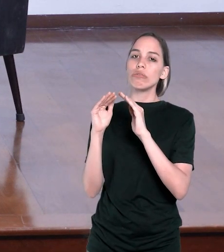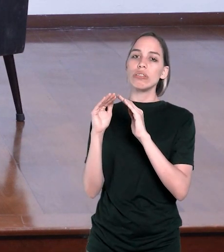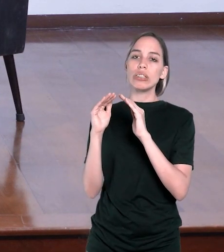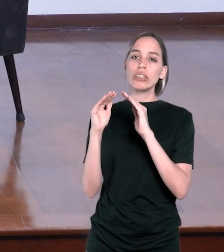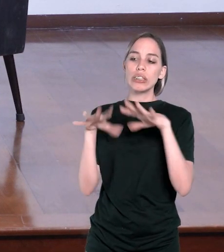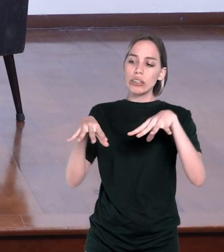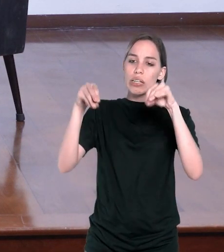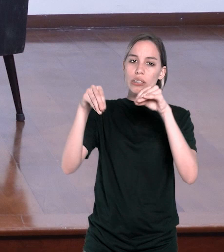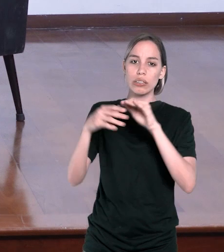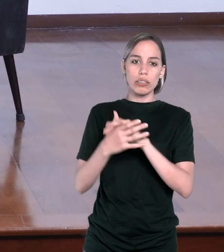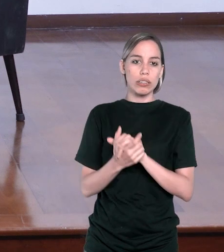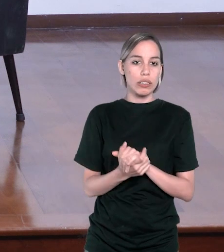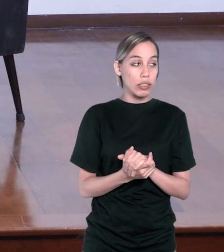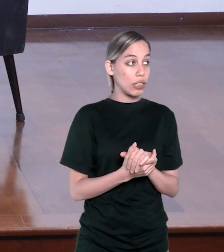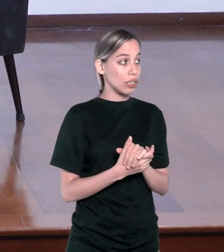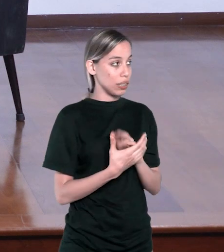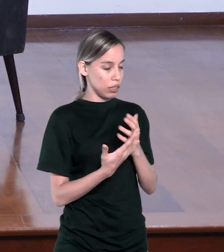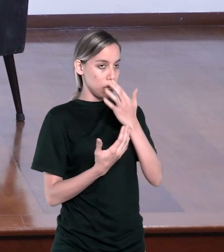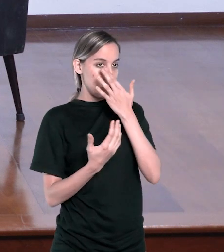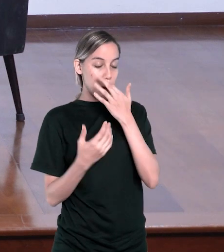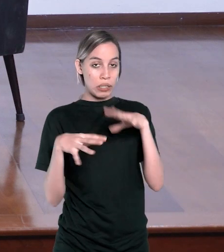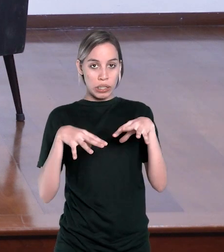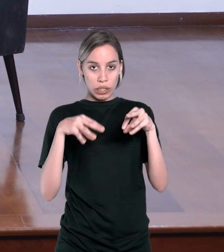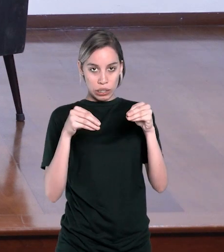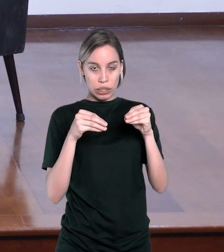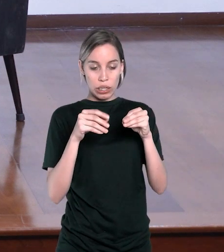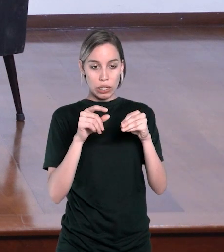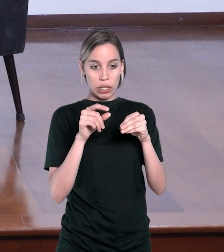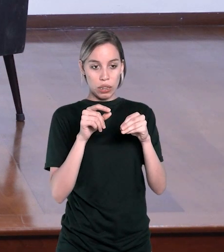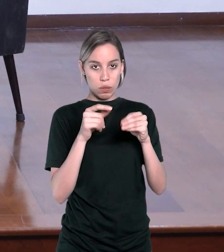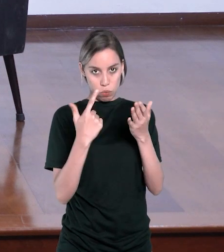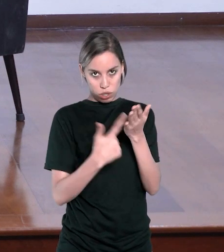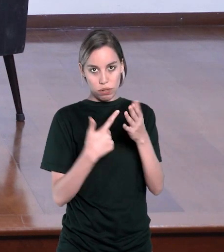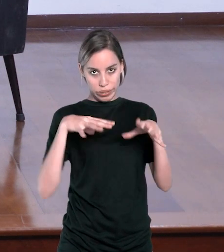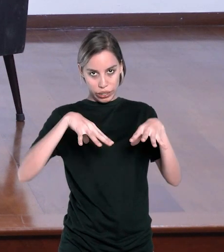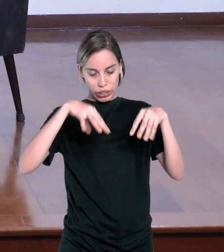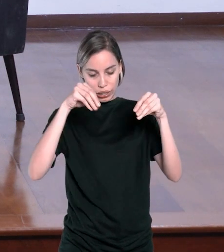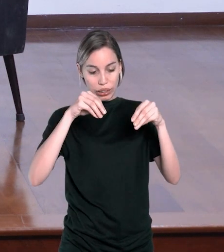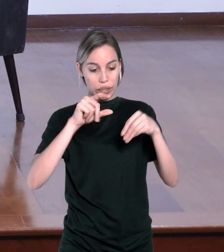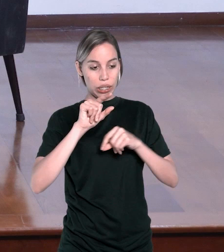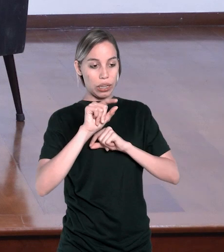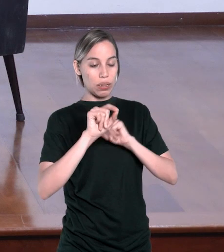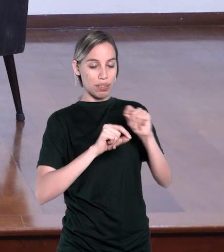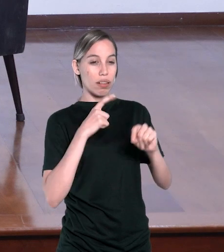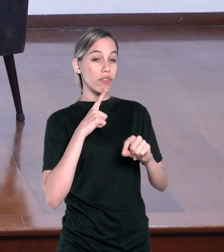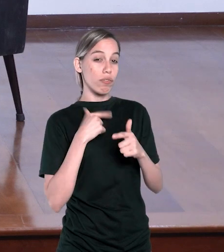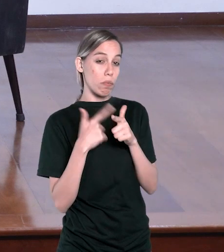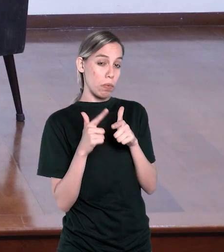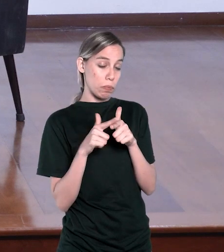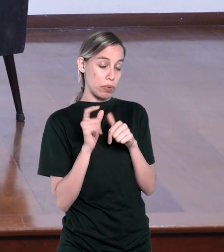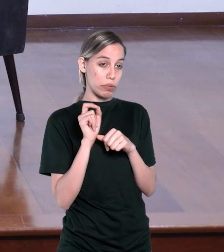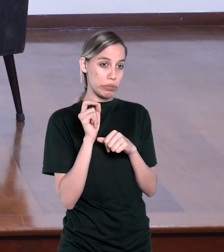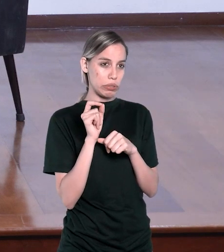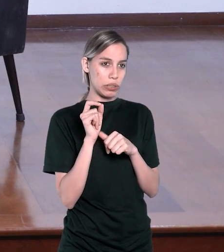muito... Agora isso está mudando muito no Brasil, mas quando eu estava escrevendo Castelo, a gente sempre teve um problema com memória no